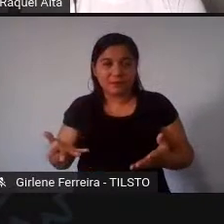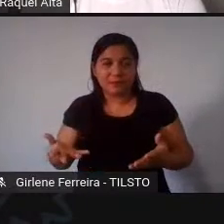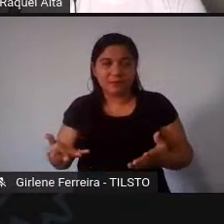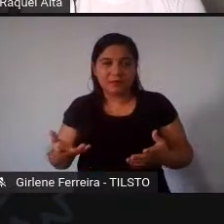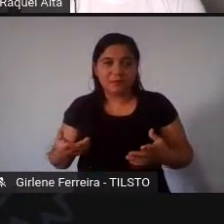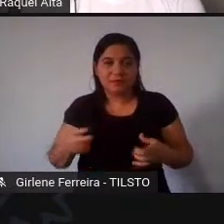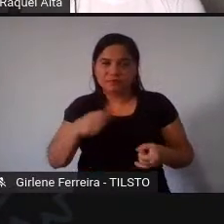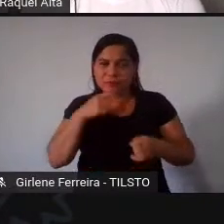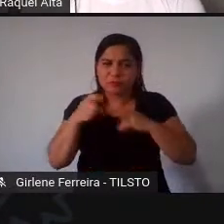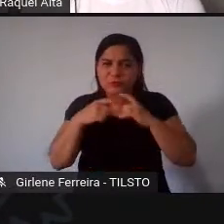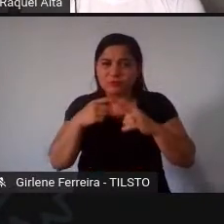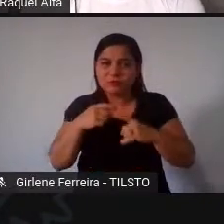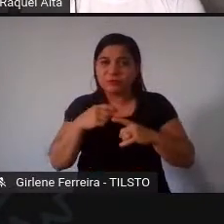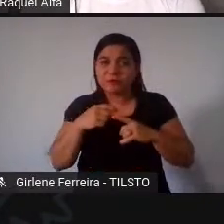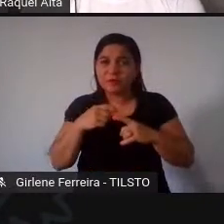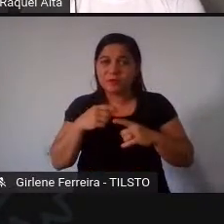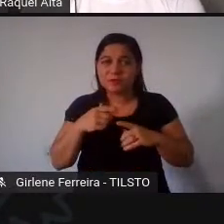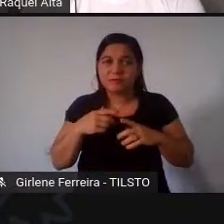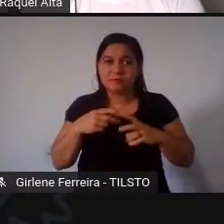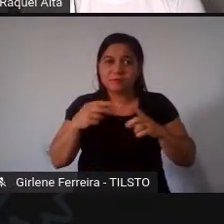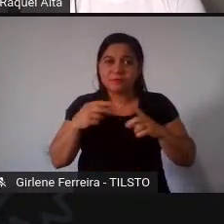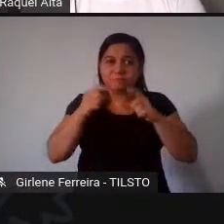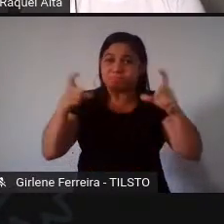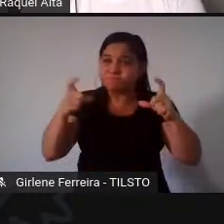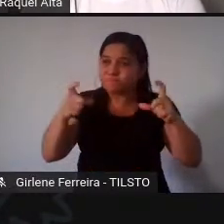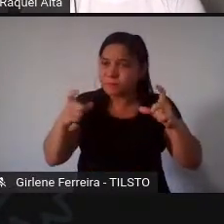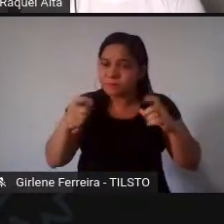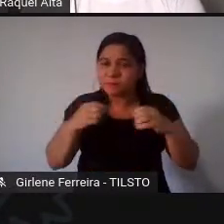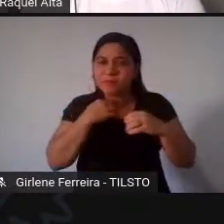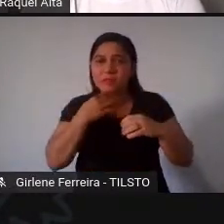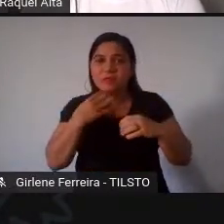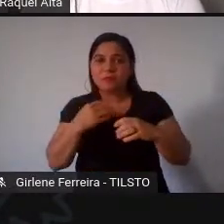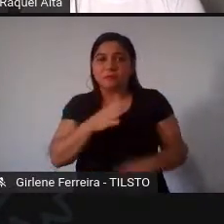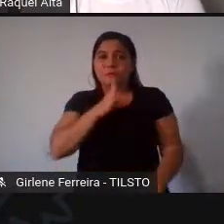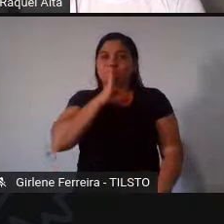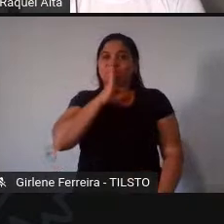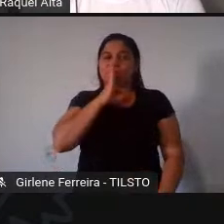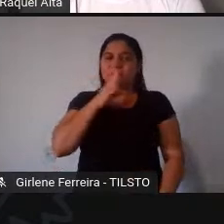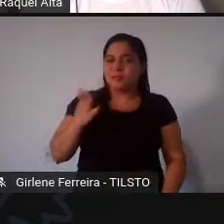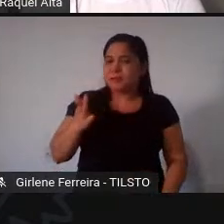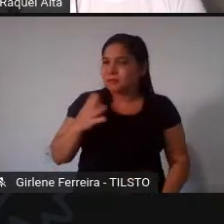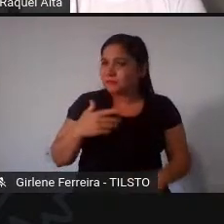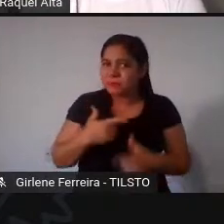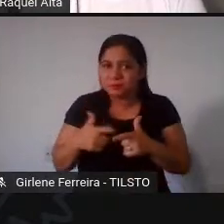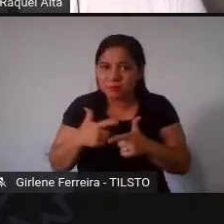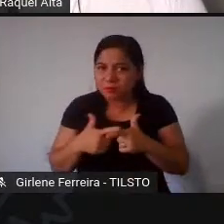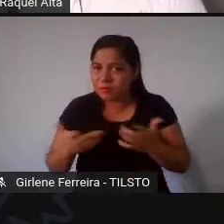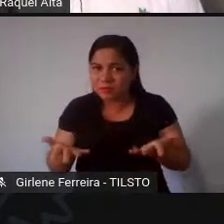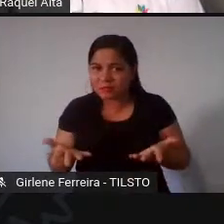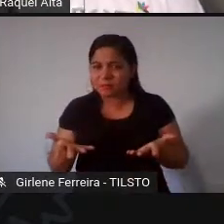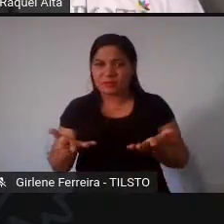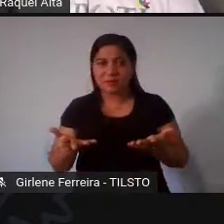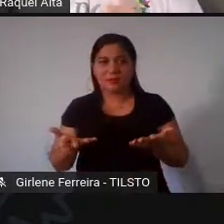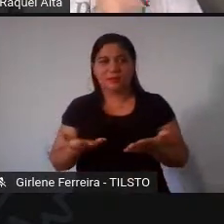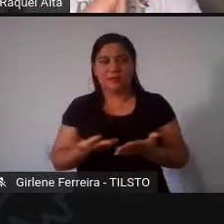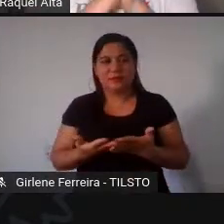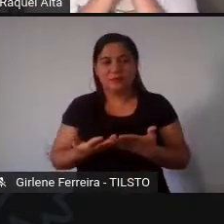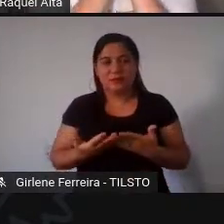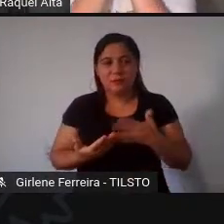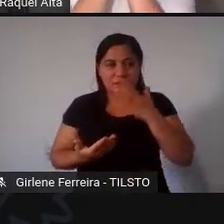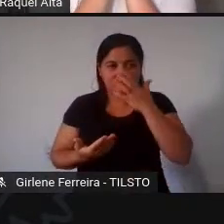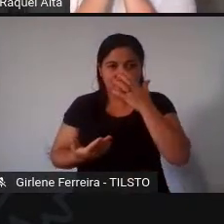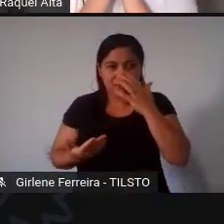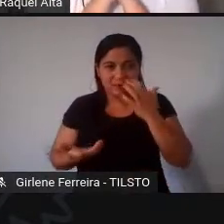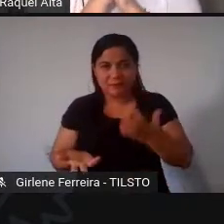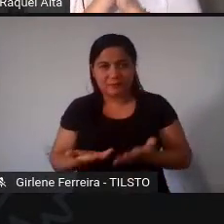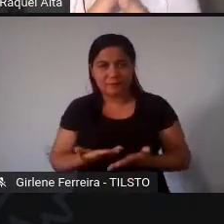atento nesse assunto e não se cale diante dessas situações. Né? Então, às vezes, a